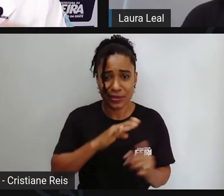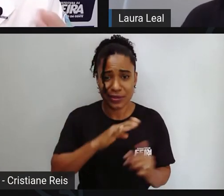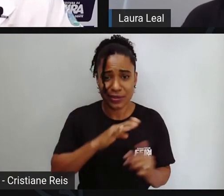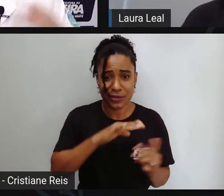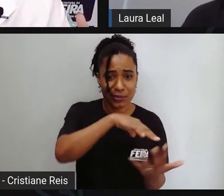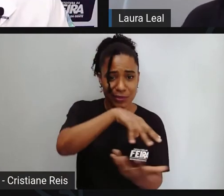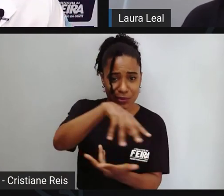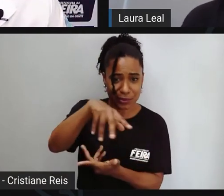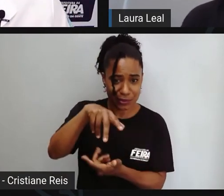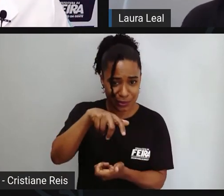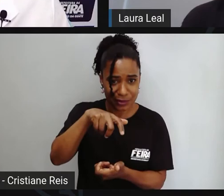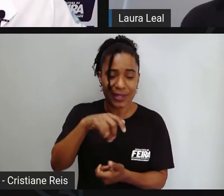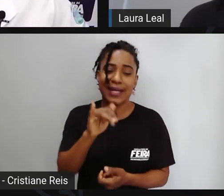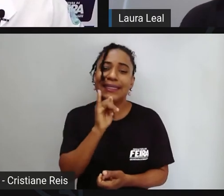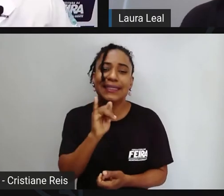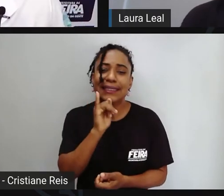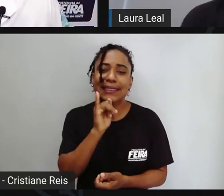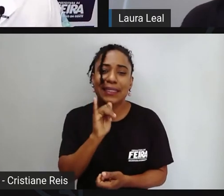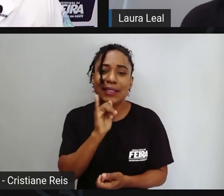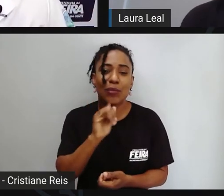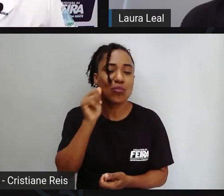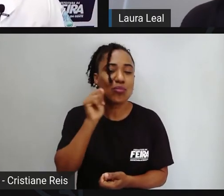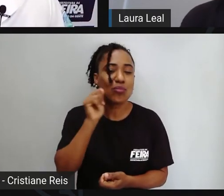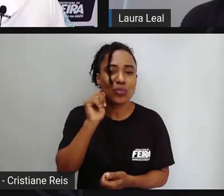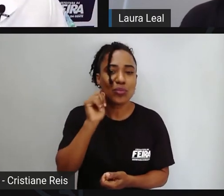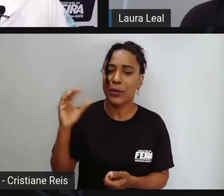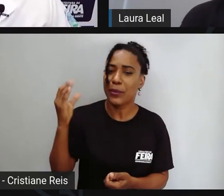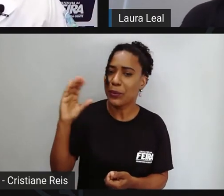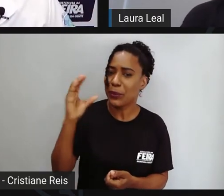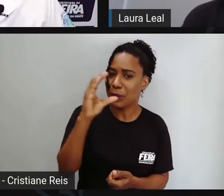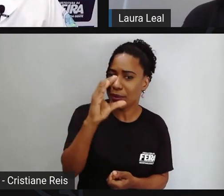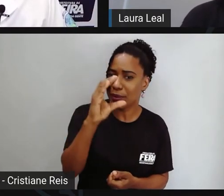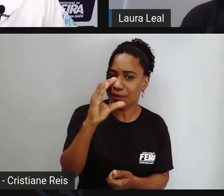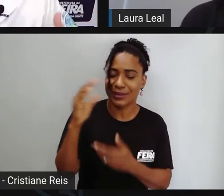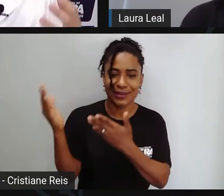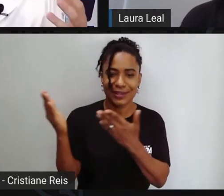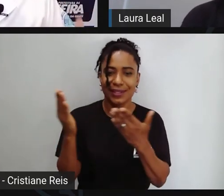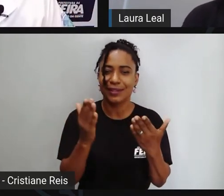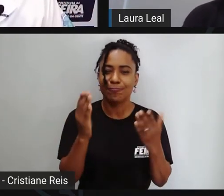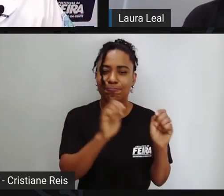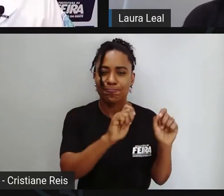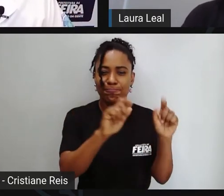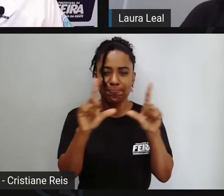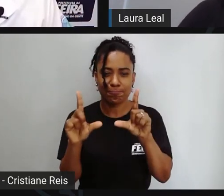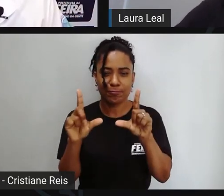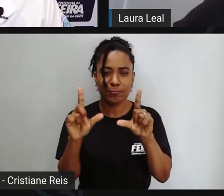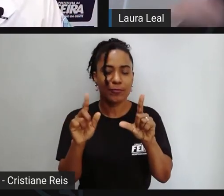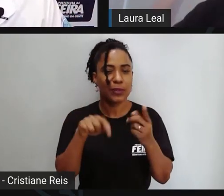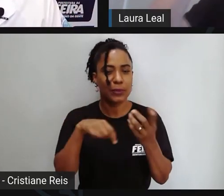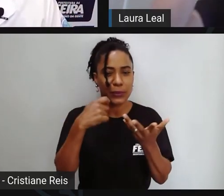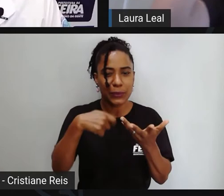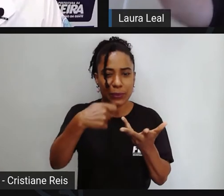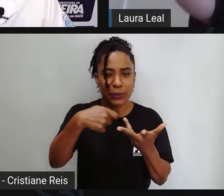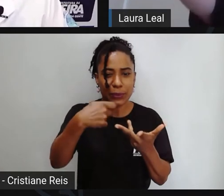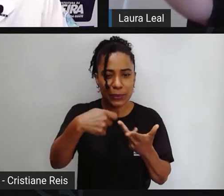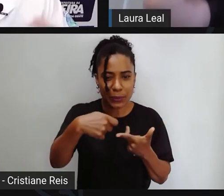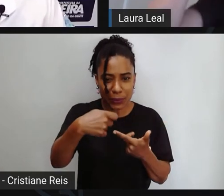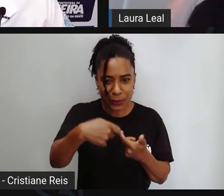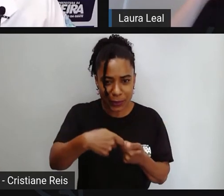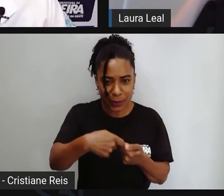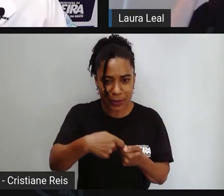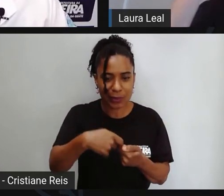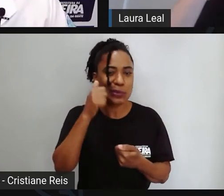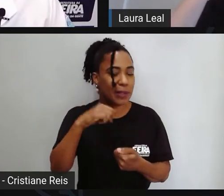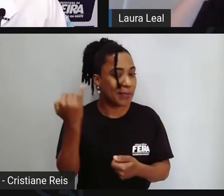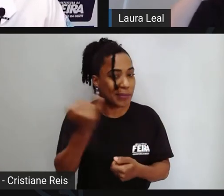para você trazer alguns exemplos para os nossos alunos conhecerem mulheres importantes e que construíram, né, esse conhecimento